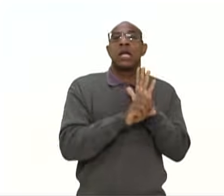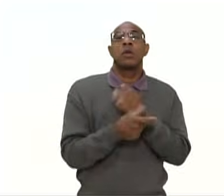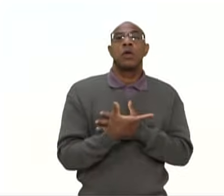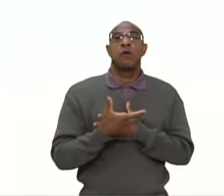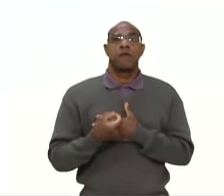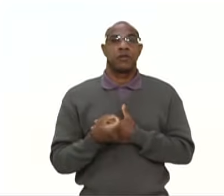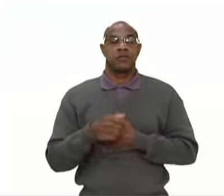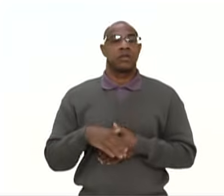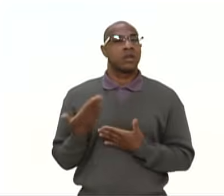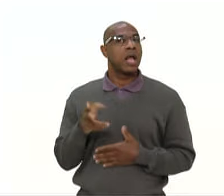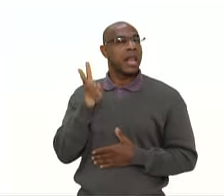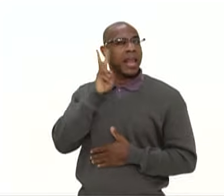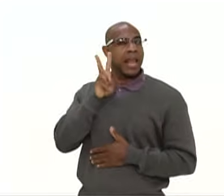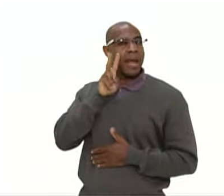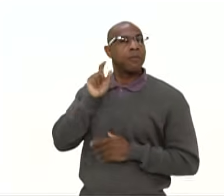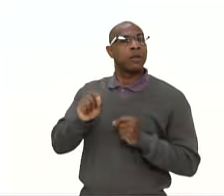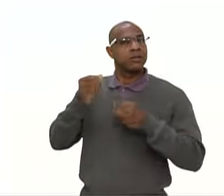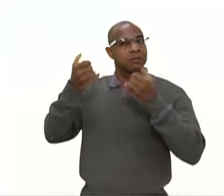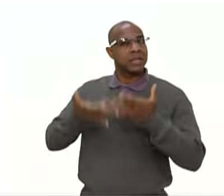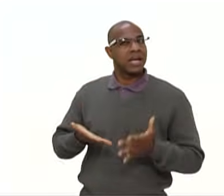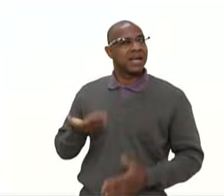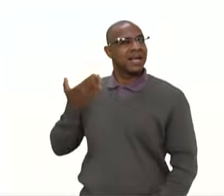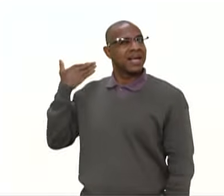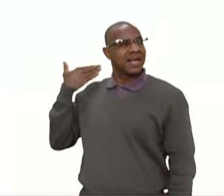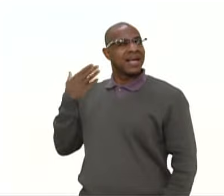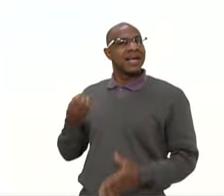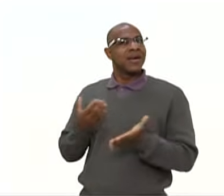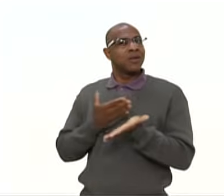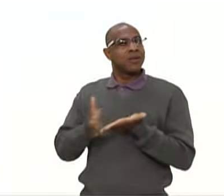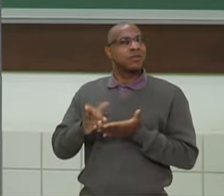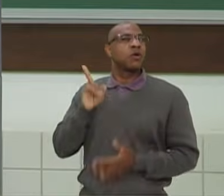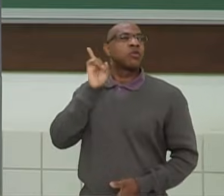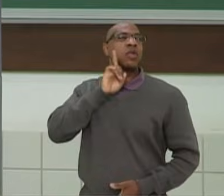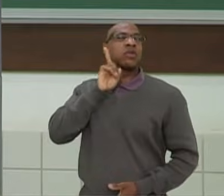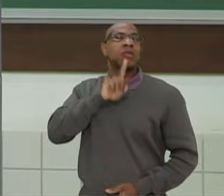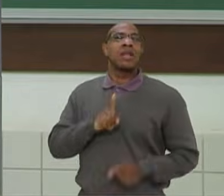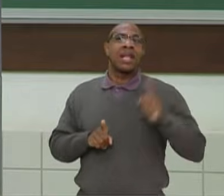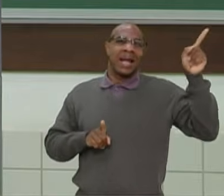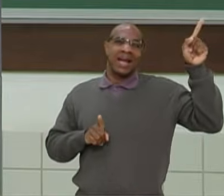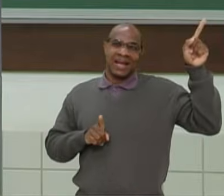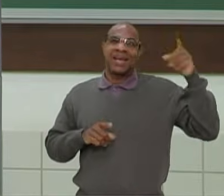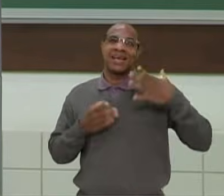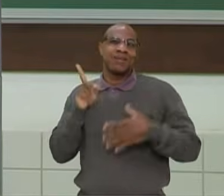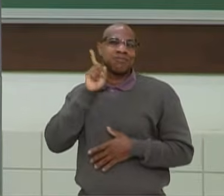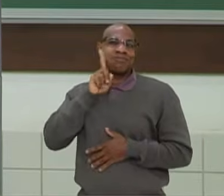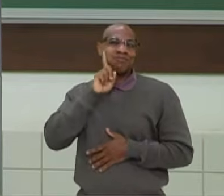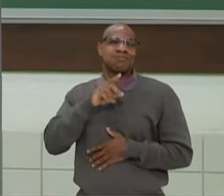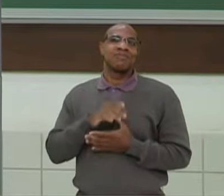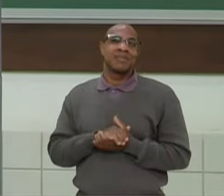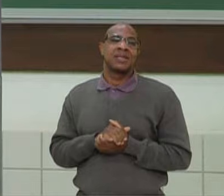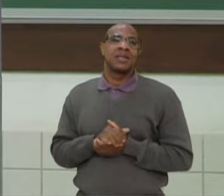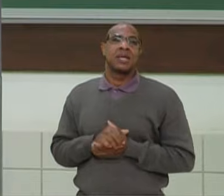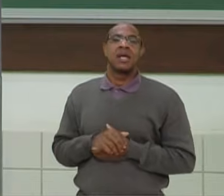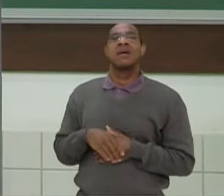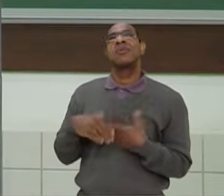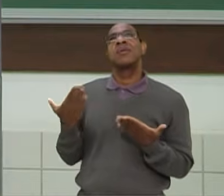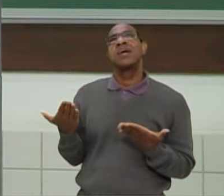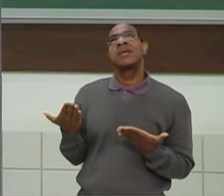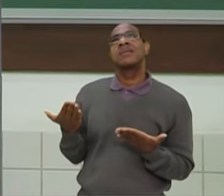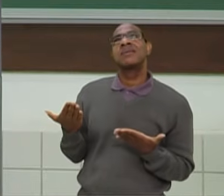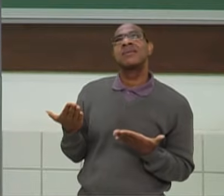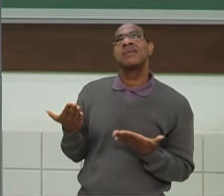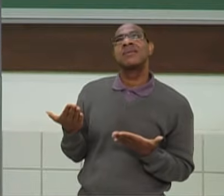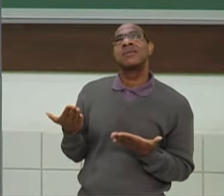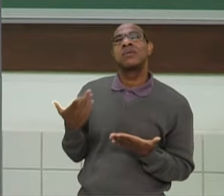Então, lembram lá que a gente falou que surgiu lá nos Estados Unidos, principalmente, quando começou a ser,